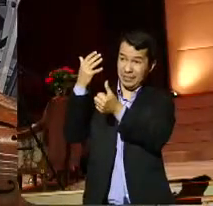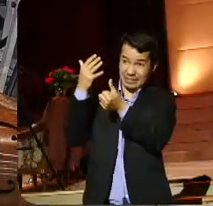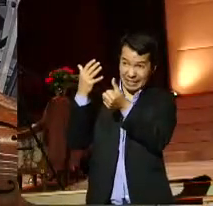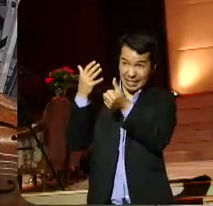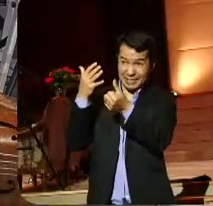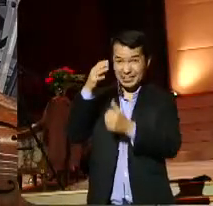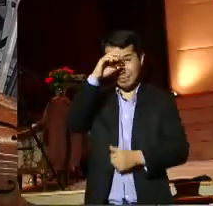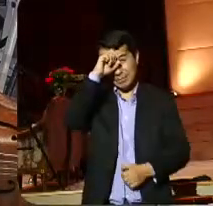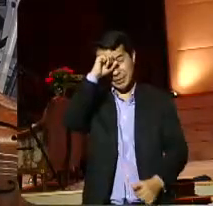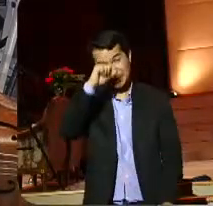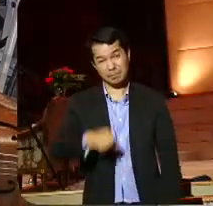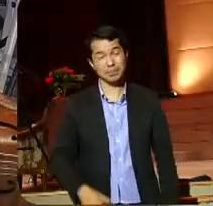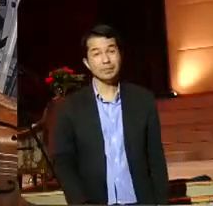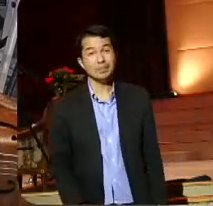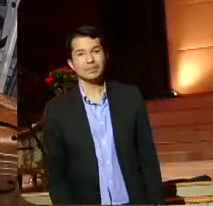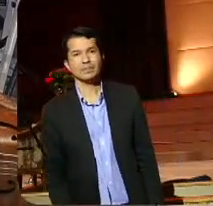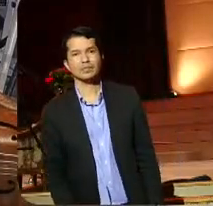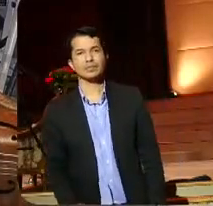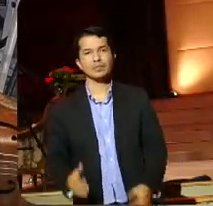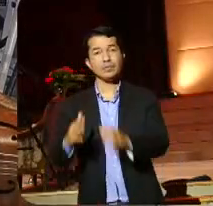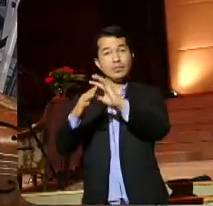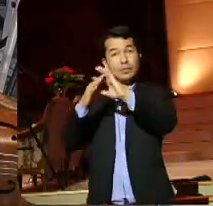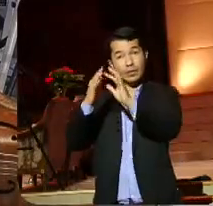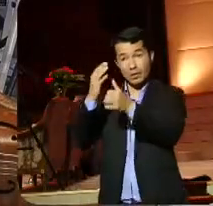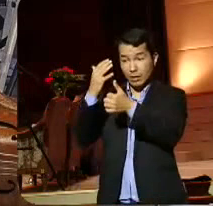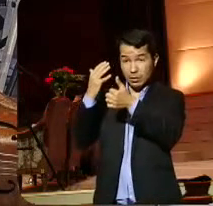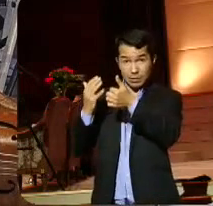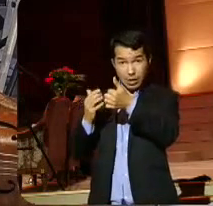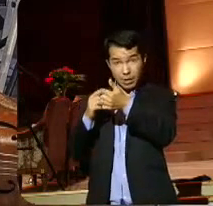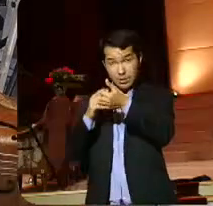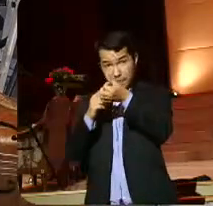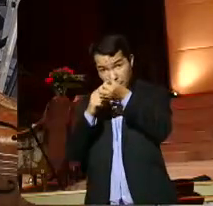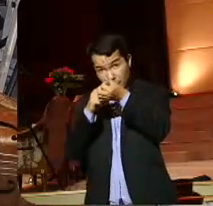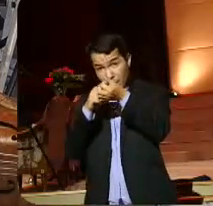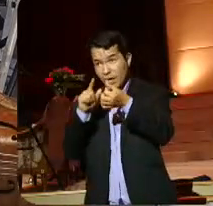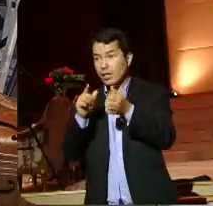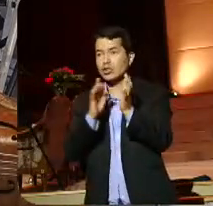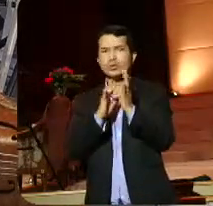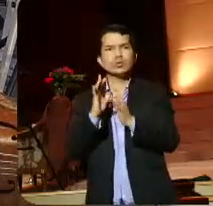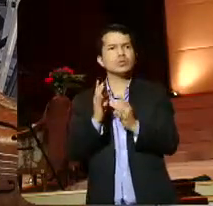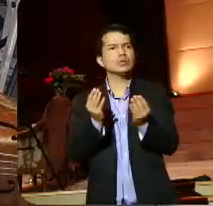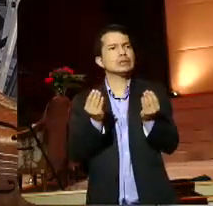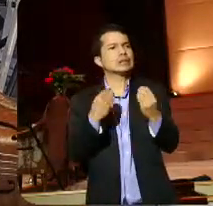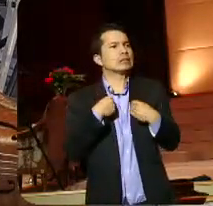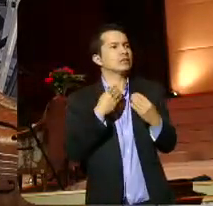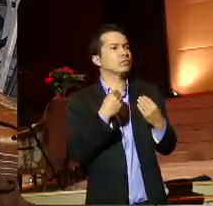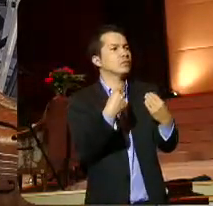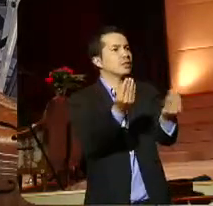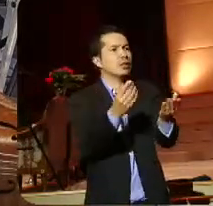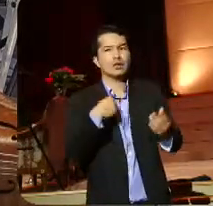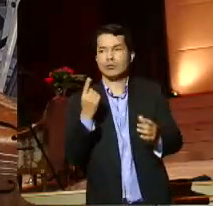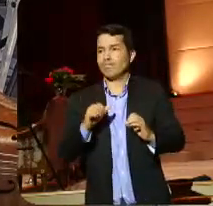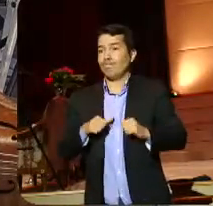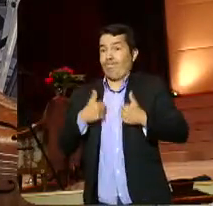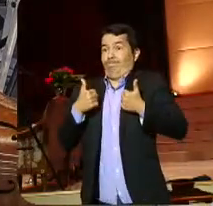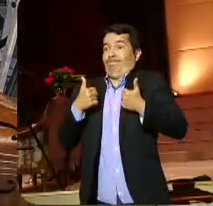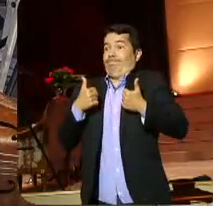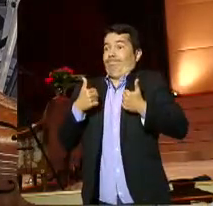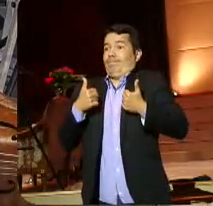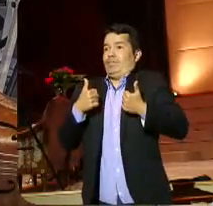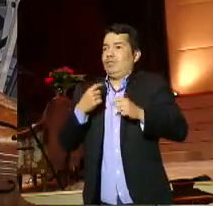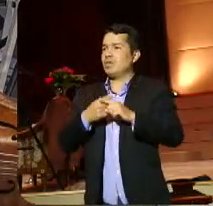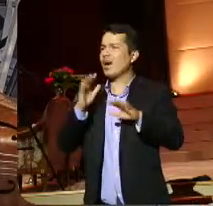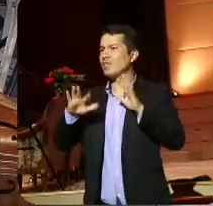A sexta revelação tem a ver como Jesus quer nos restaurar. Às vezes nós imaginamos que